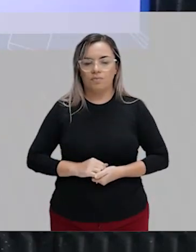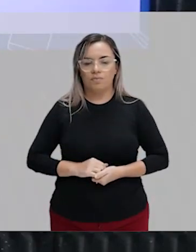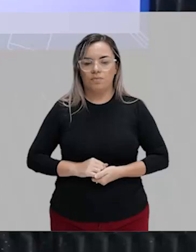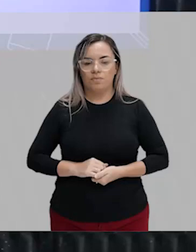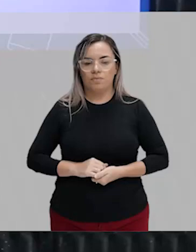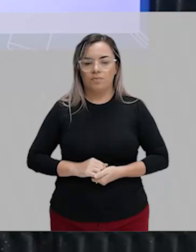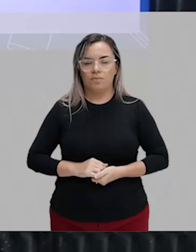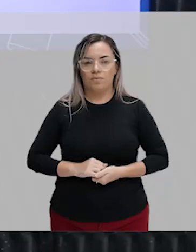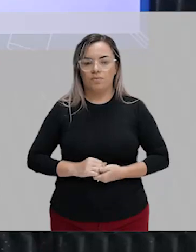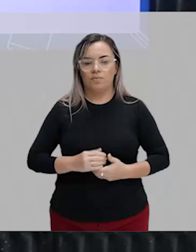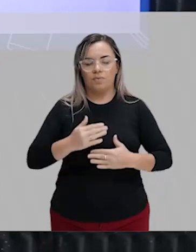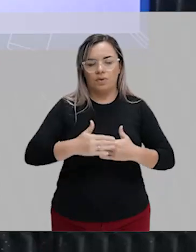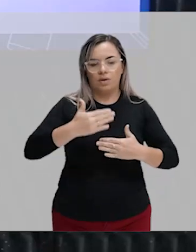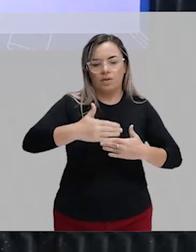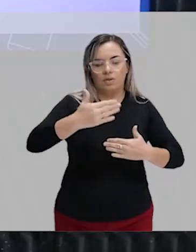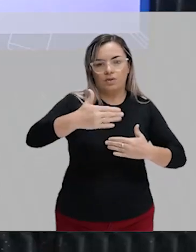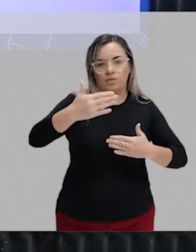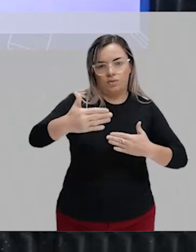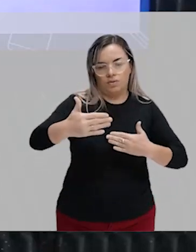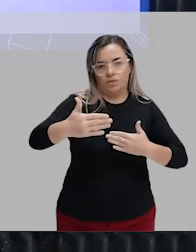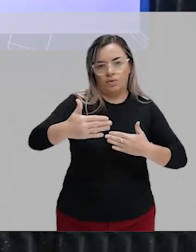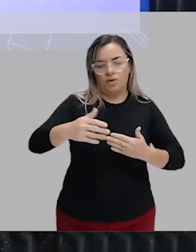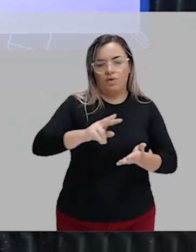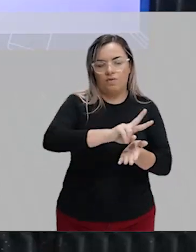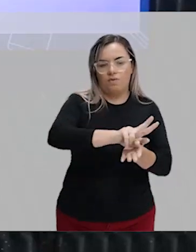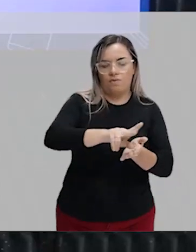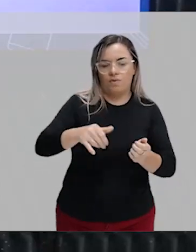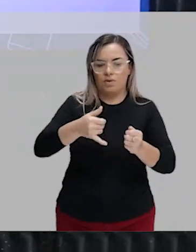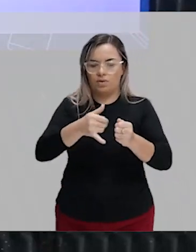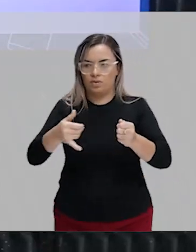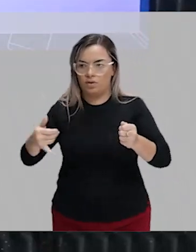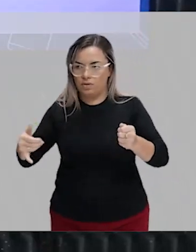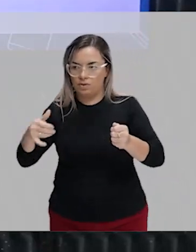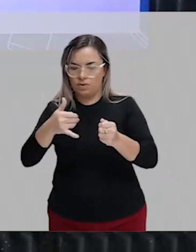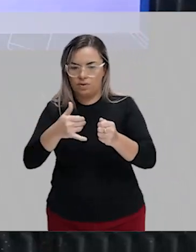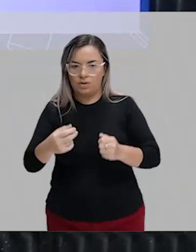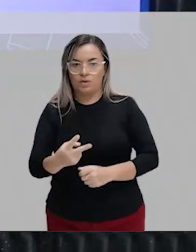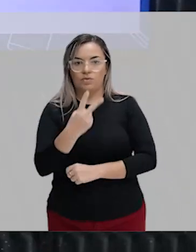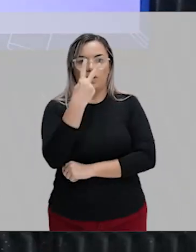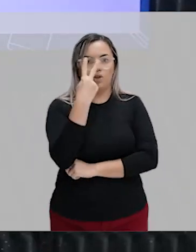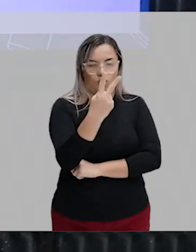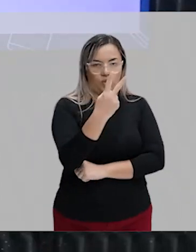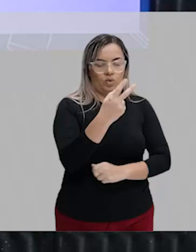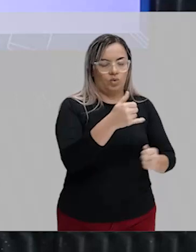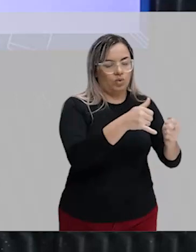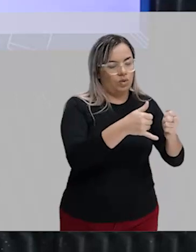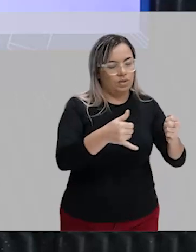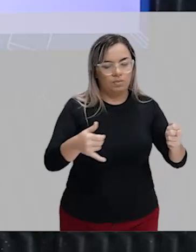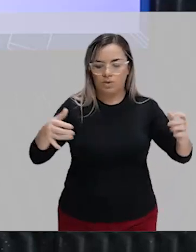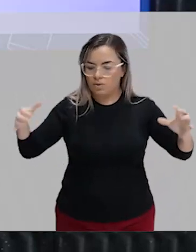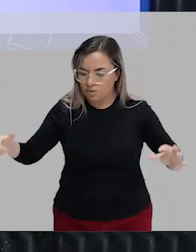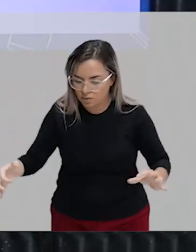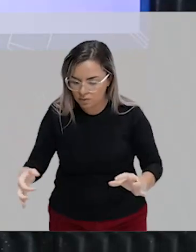tetrapeptídeos e assim sucessivamente. Ou seja, se eu tiver 2 aminoácidos ligados